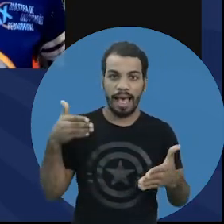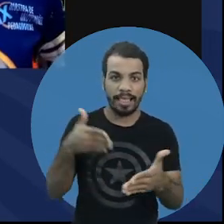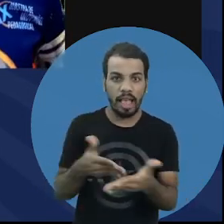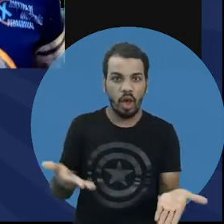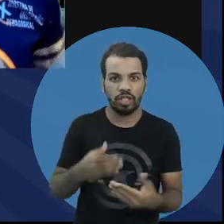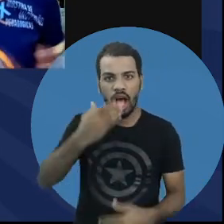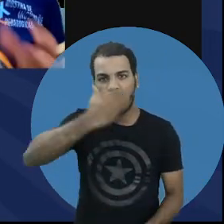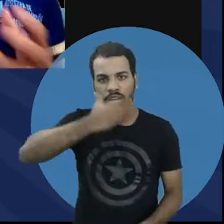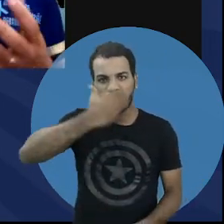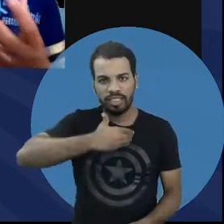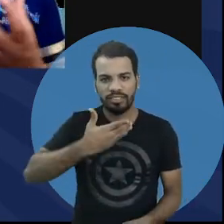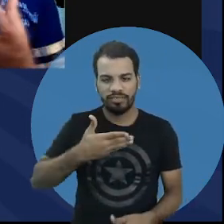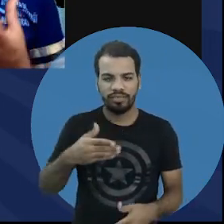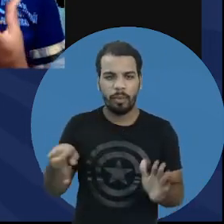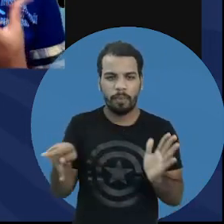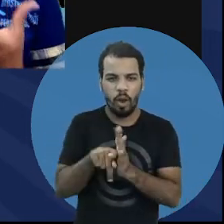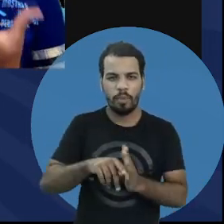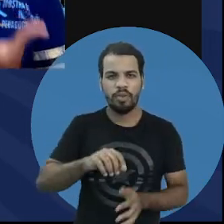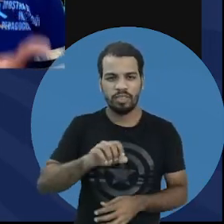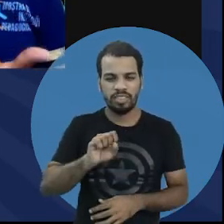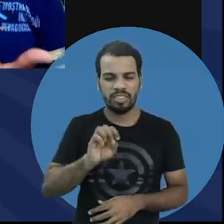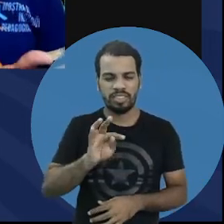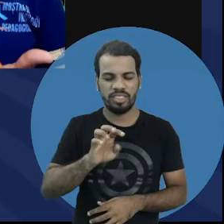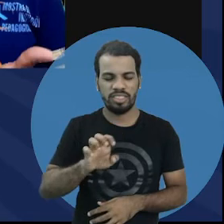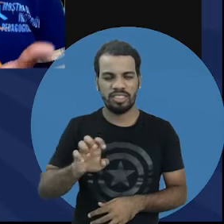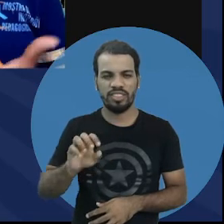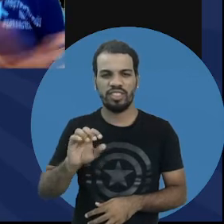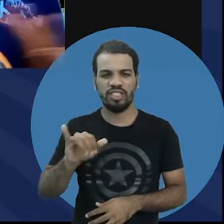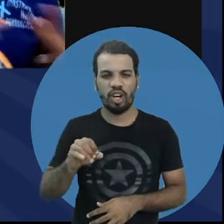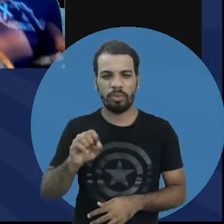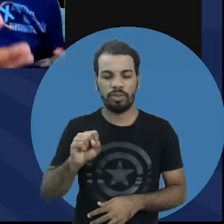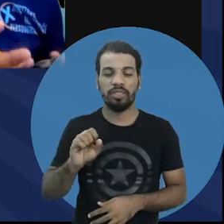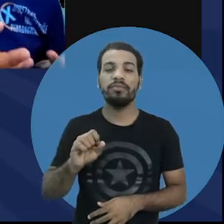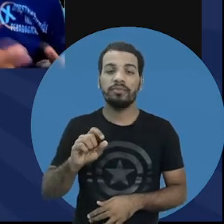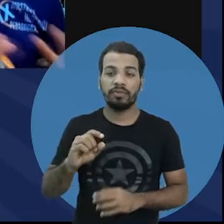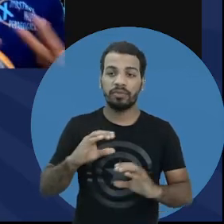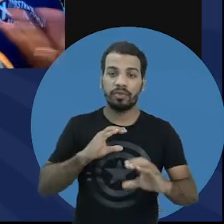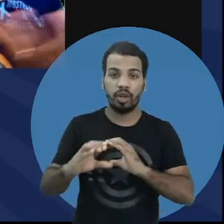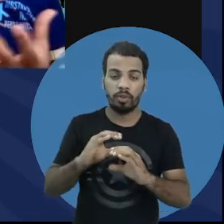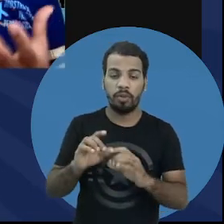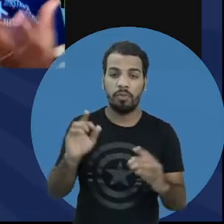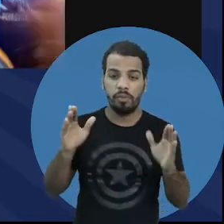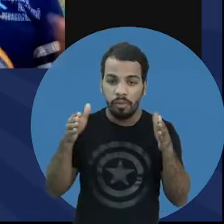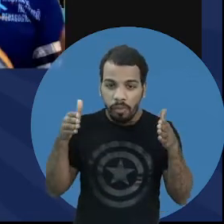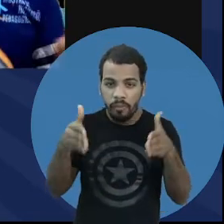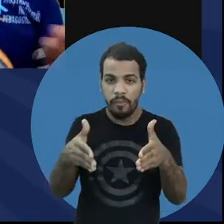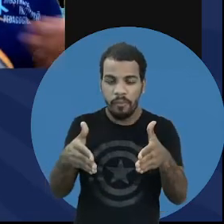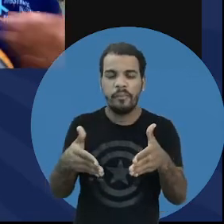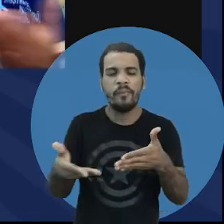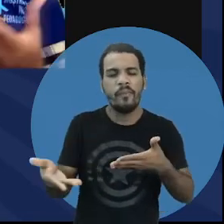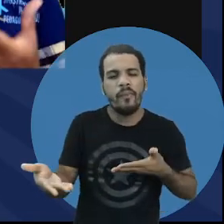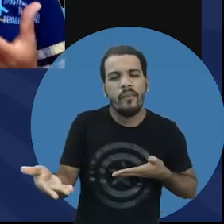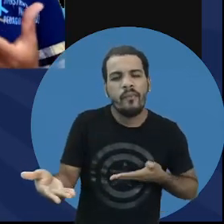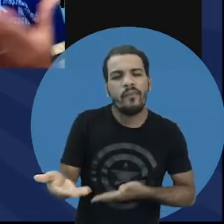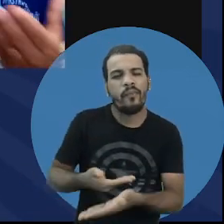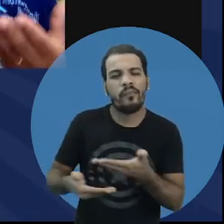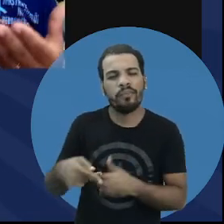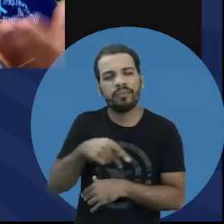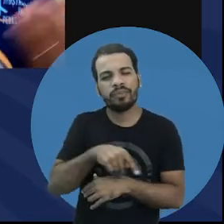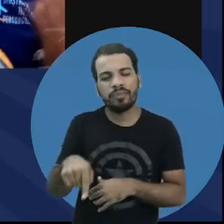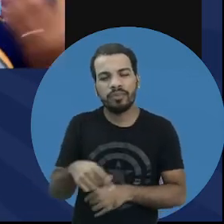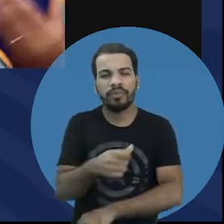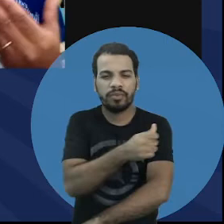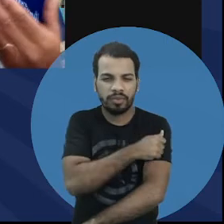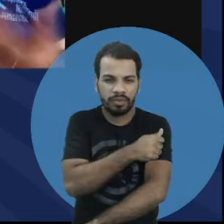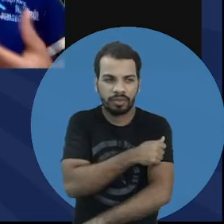hoje, né? Então, essa questão da comunicação em grupo e a comunicação específica, a interação do professor com os